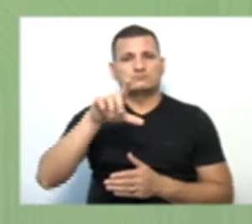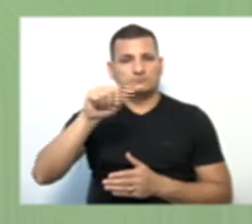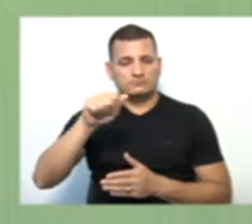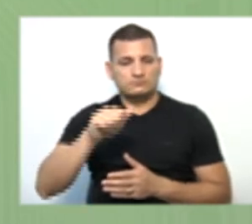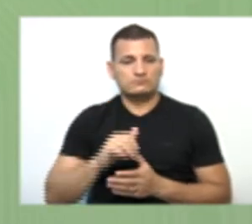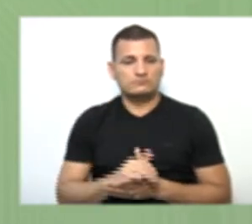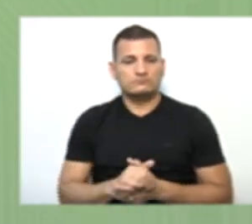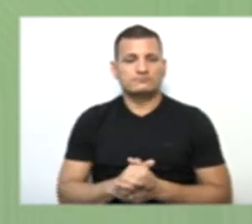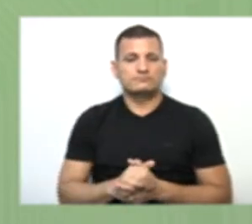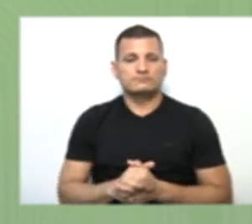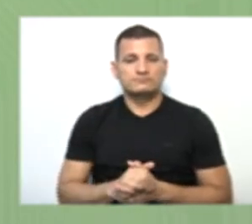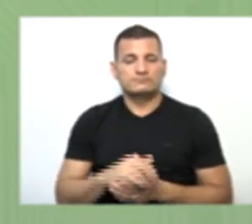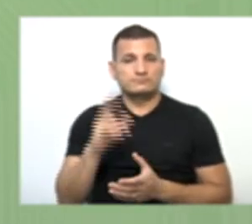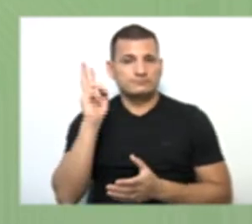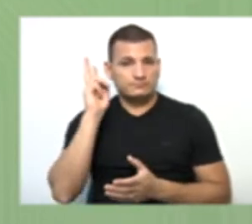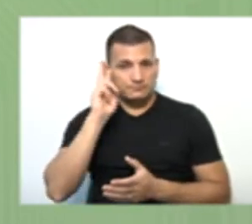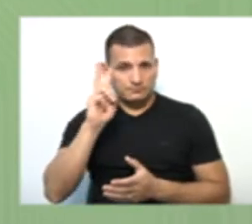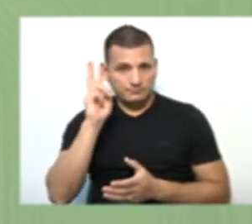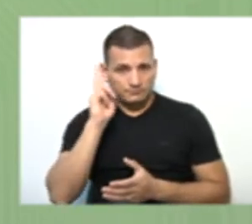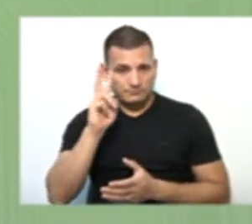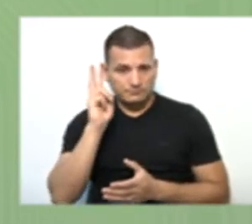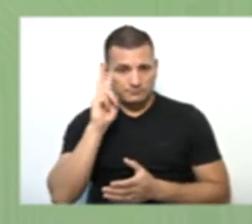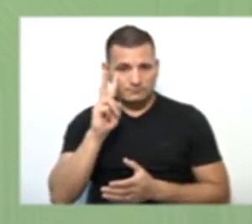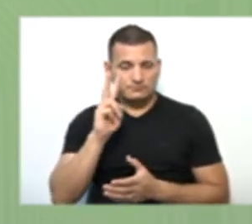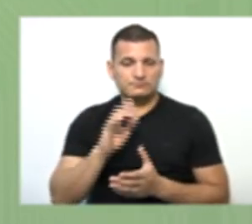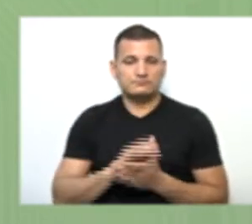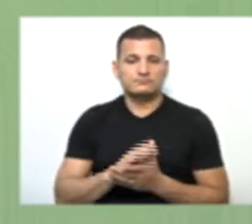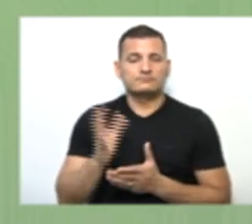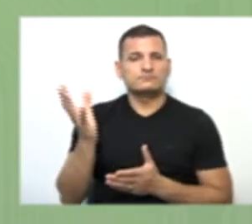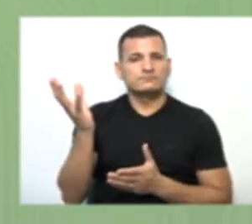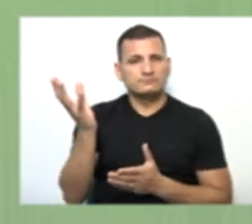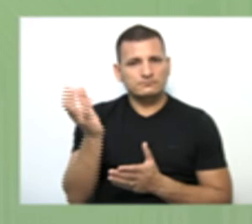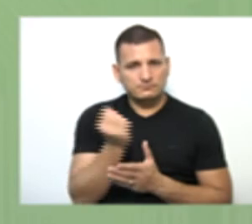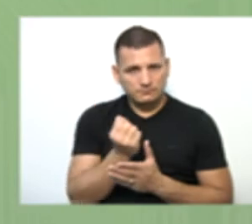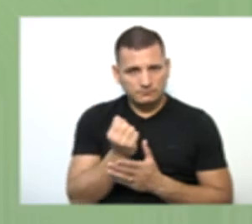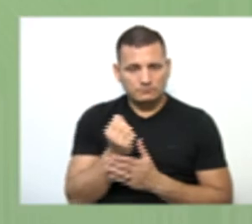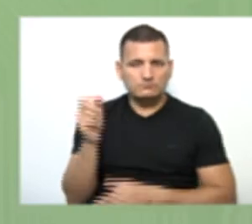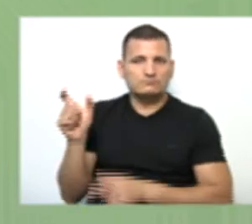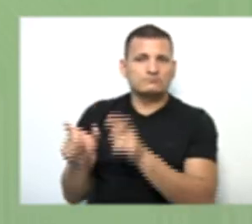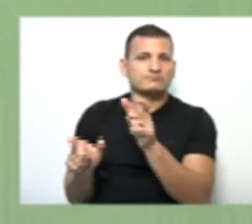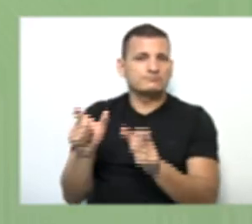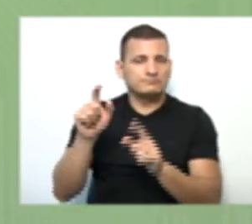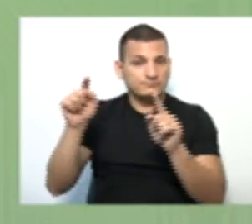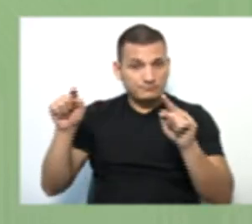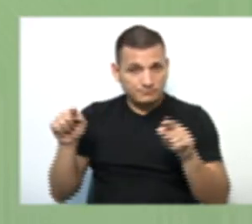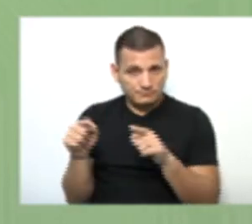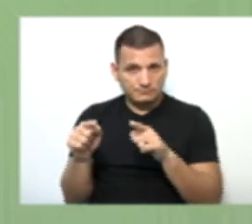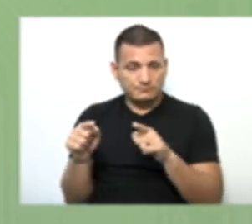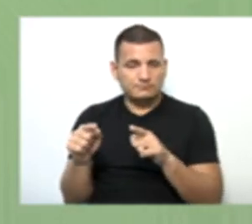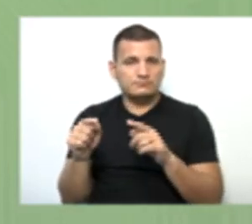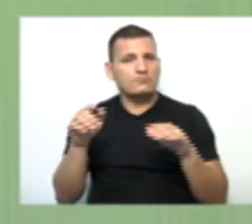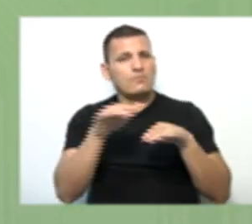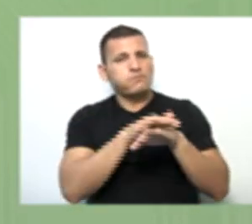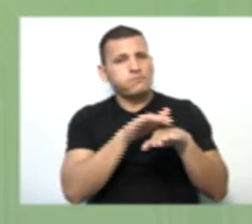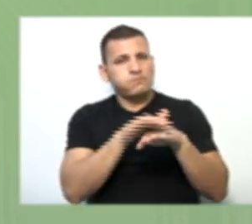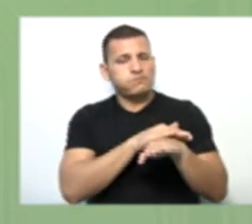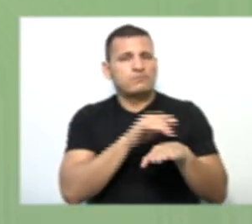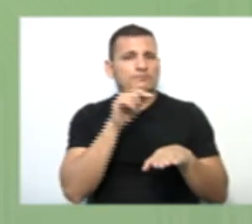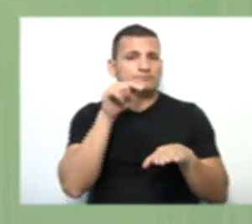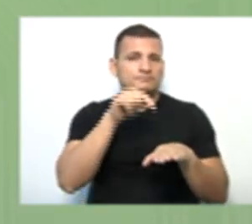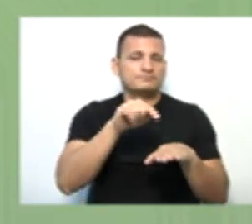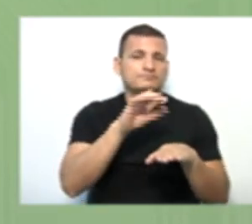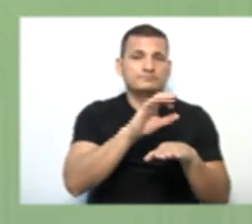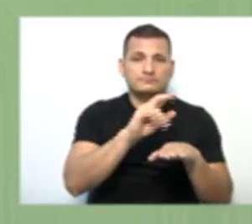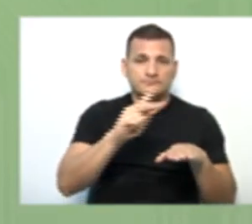Vamos lá. Histórico. Recebimento de clientes na conta do Banco do Brasil da cooperativa